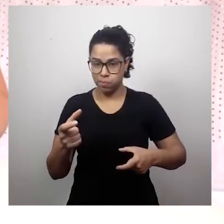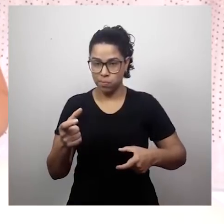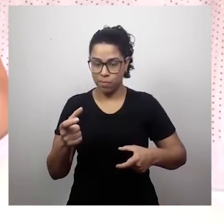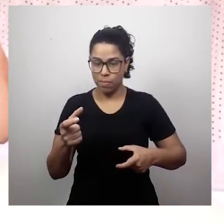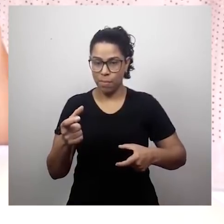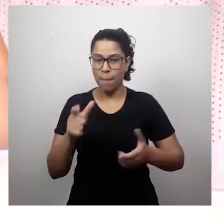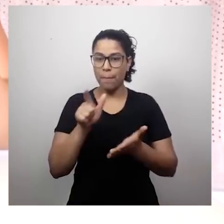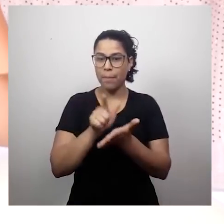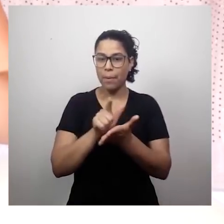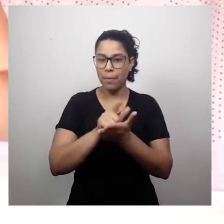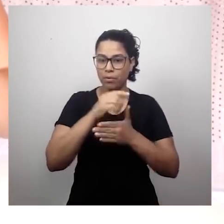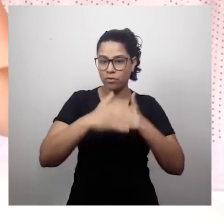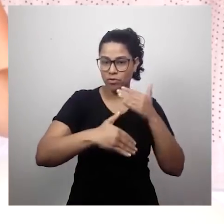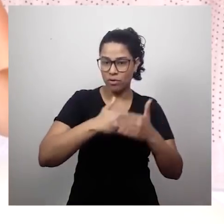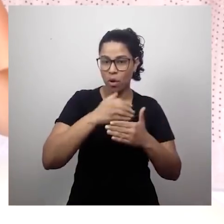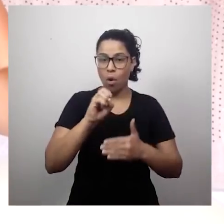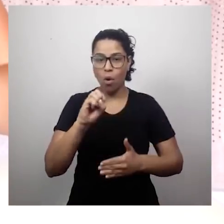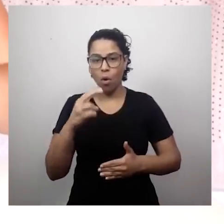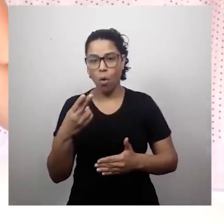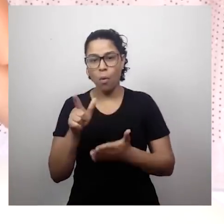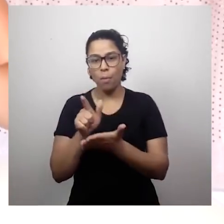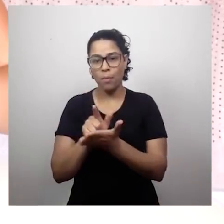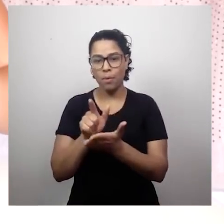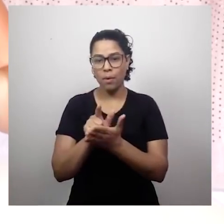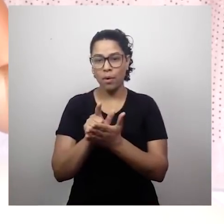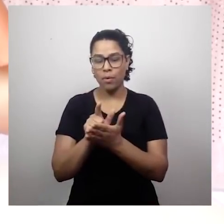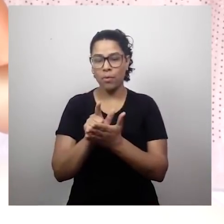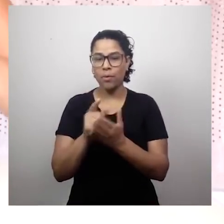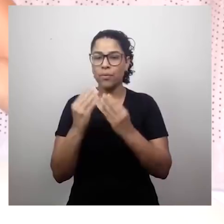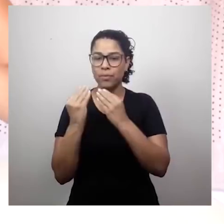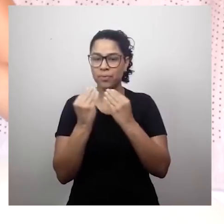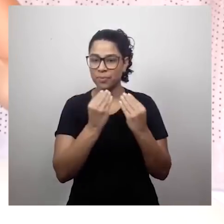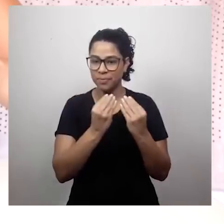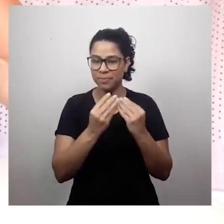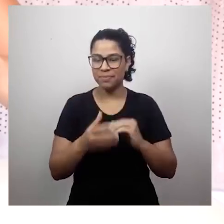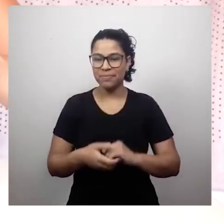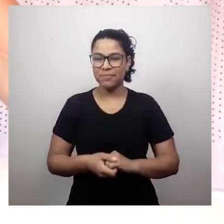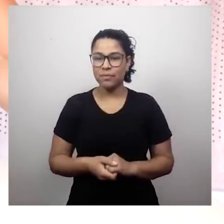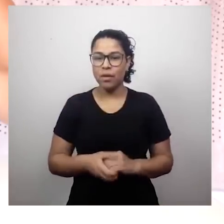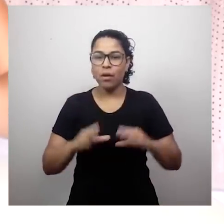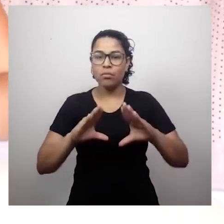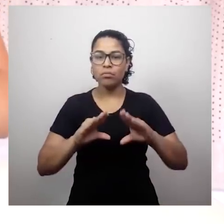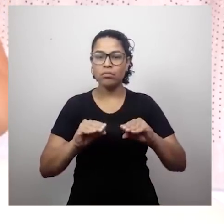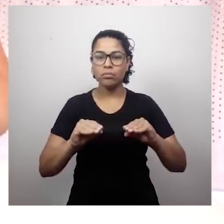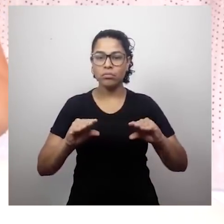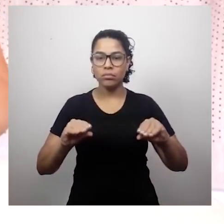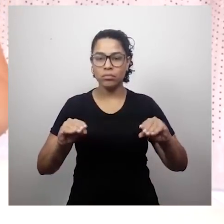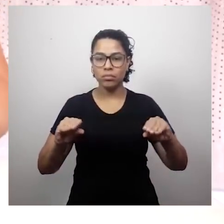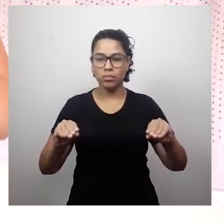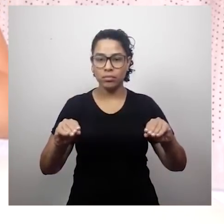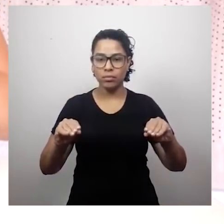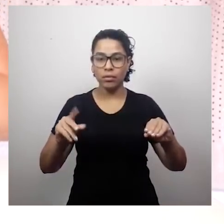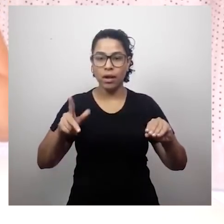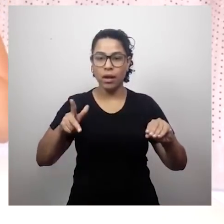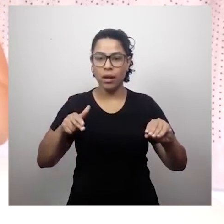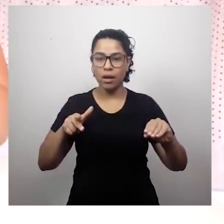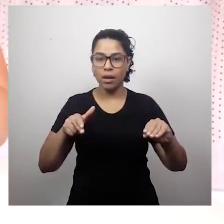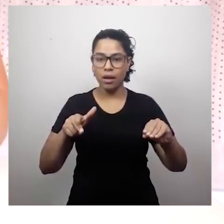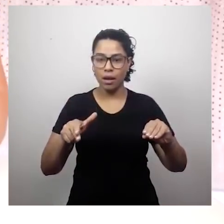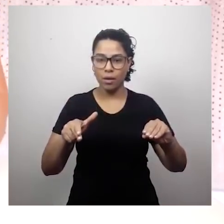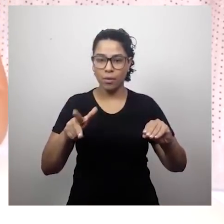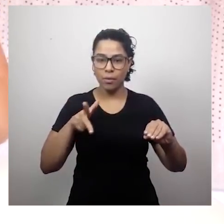ou de papel toalha. Vamos amassar ele um pouquinho e vamos